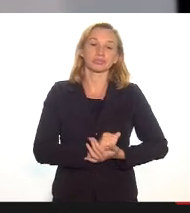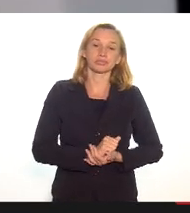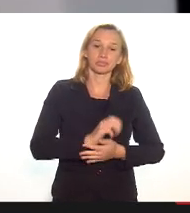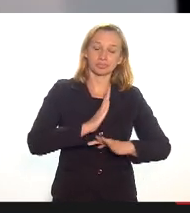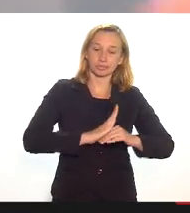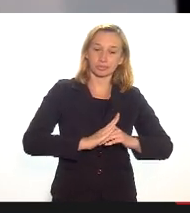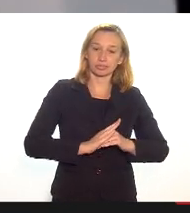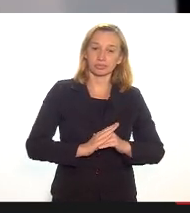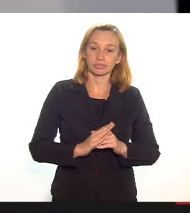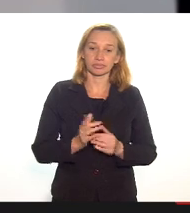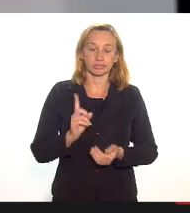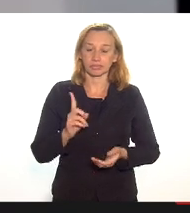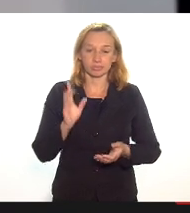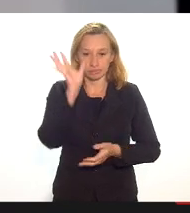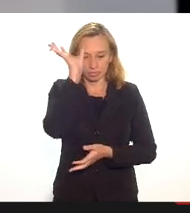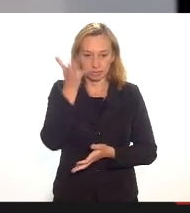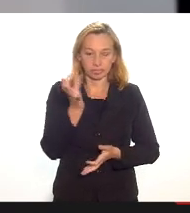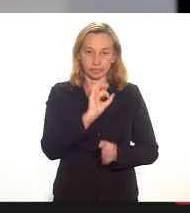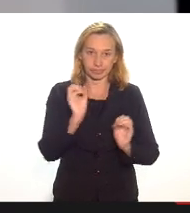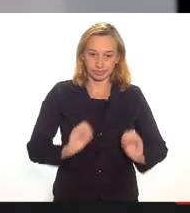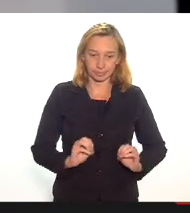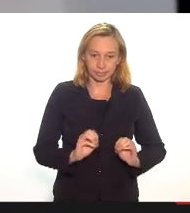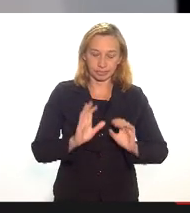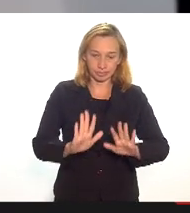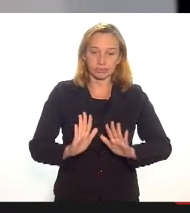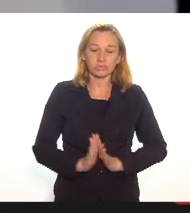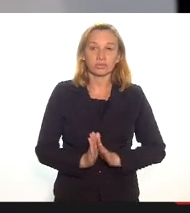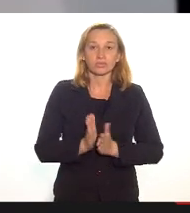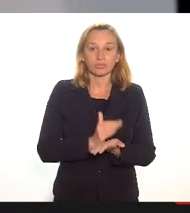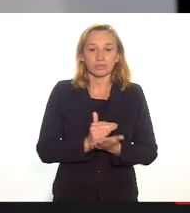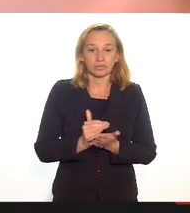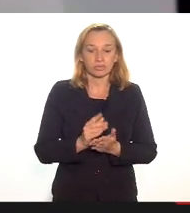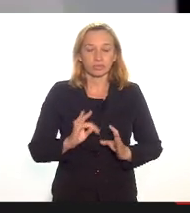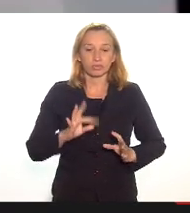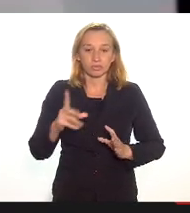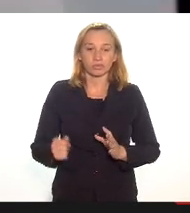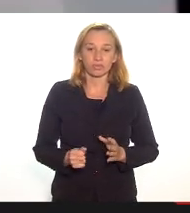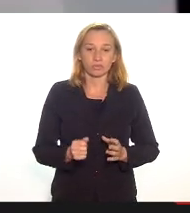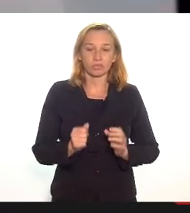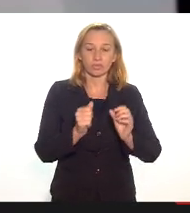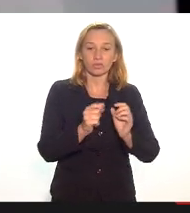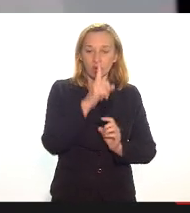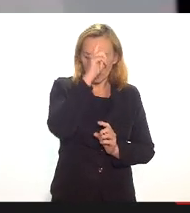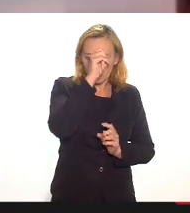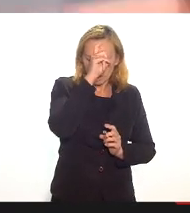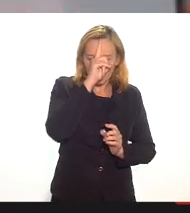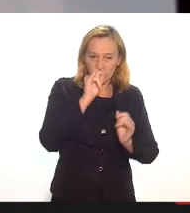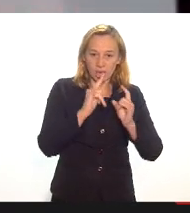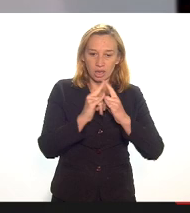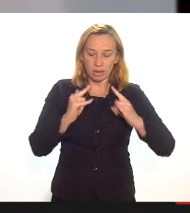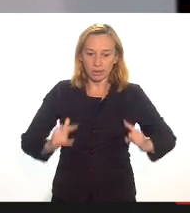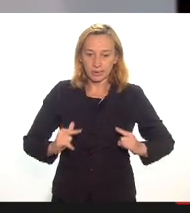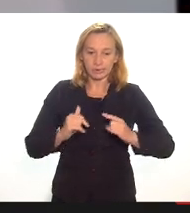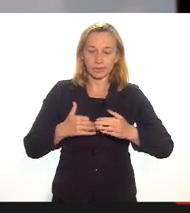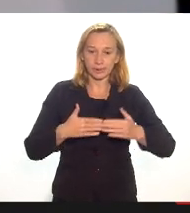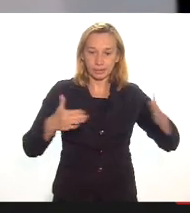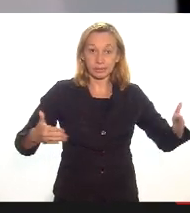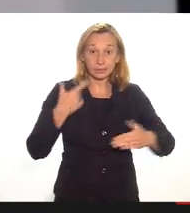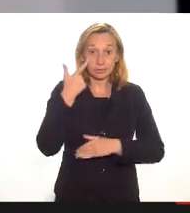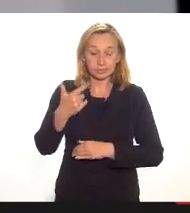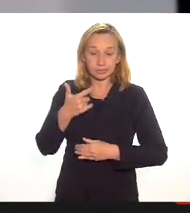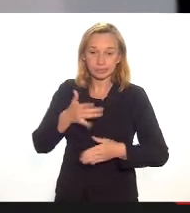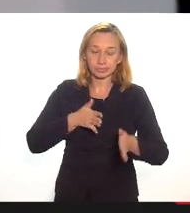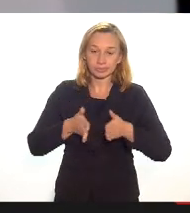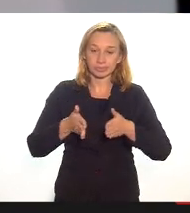e a coisa não se resolve. No meio disso tudo, hospitais de campanha são abertos, e nós sabemos como foi esse processo, todo